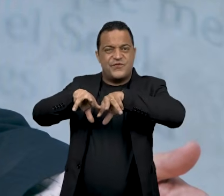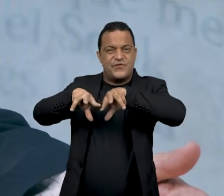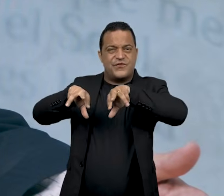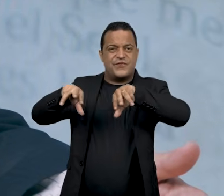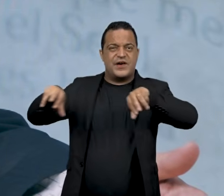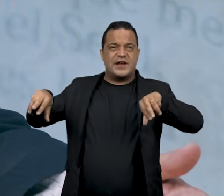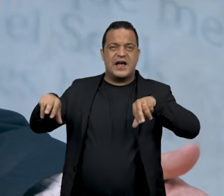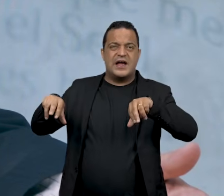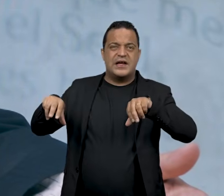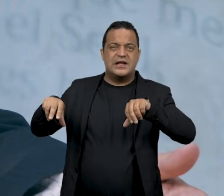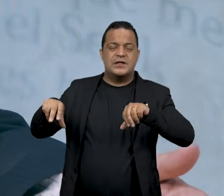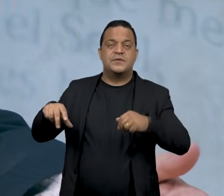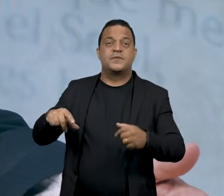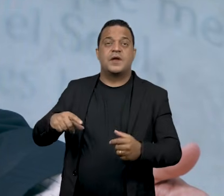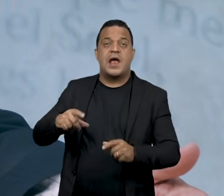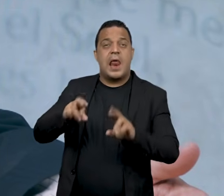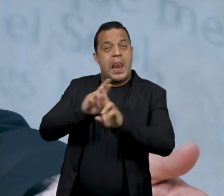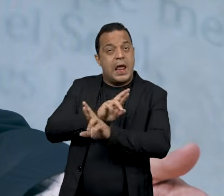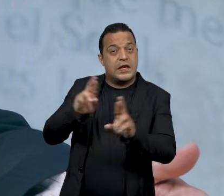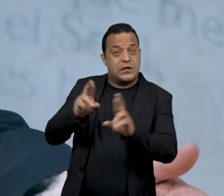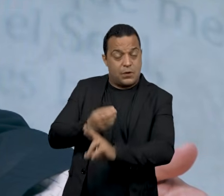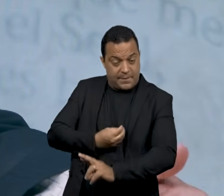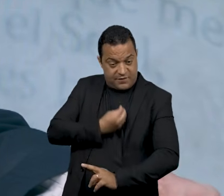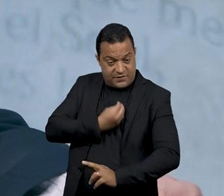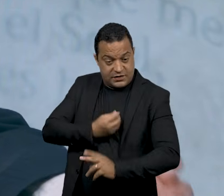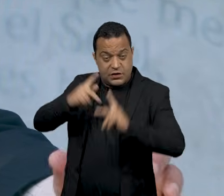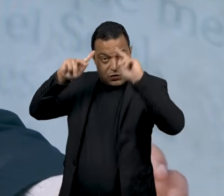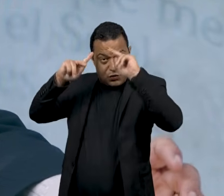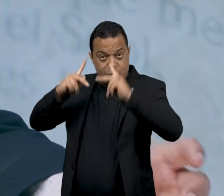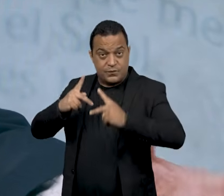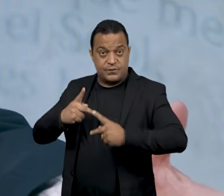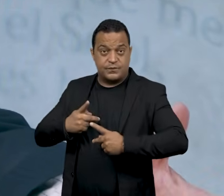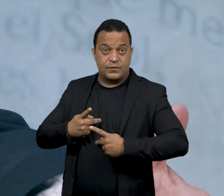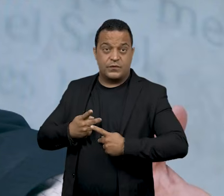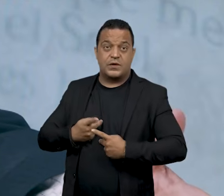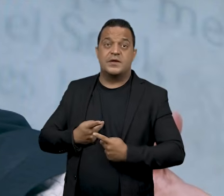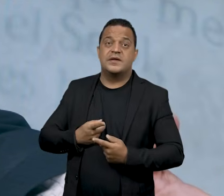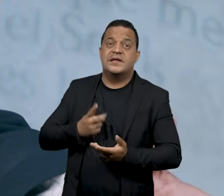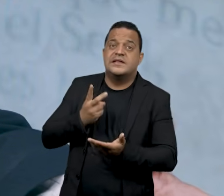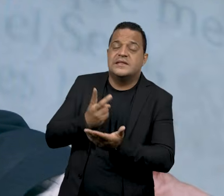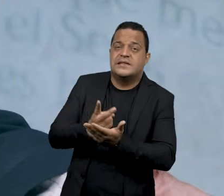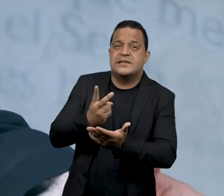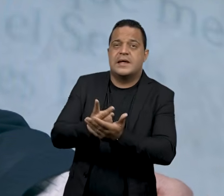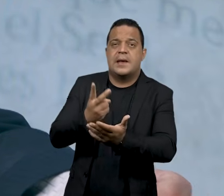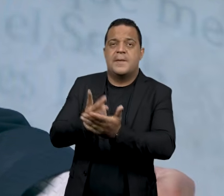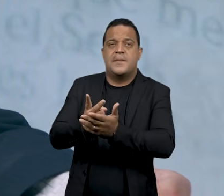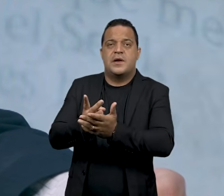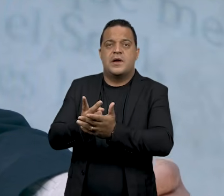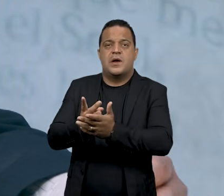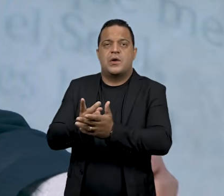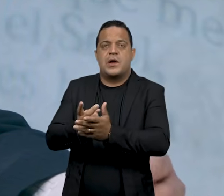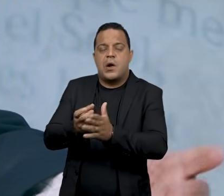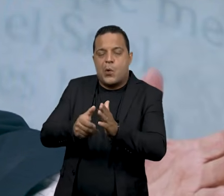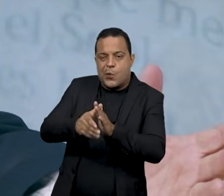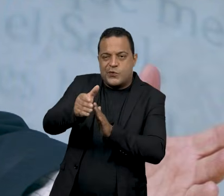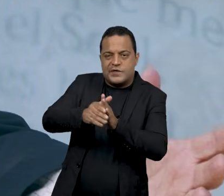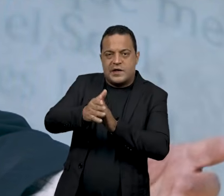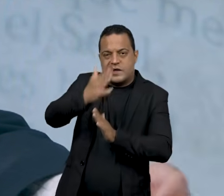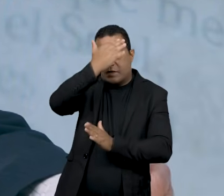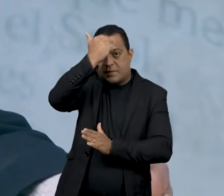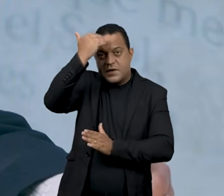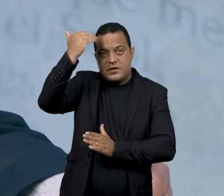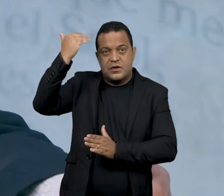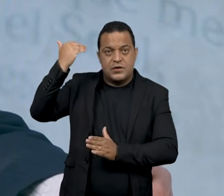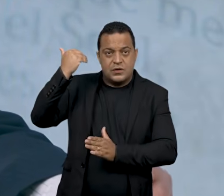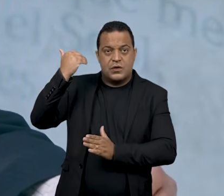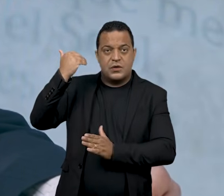assuntos, diversos âmbitos da vida do ser humano, todos sendo permeados pela sabedoria, de forma tal que, como o